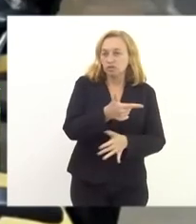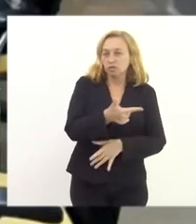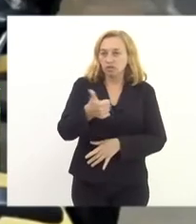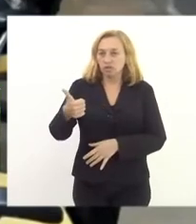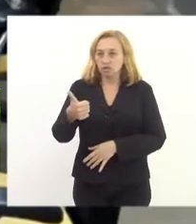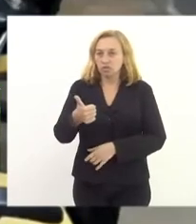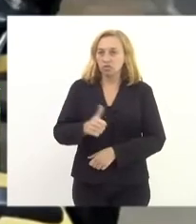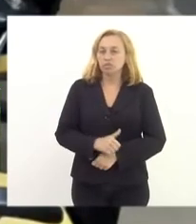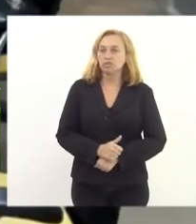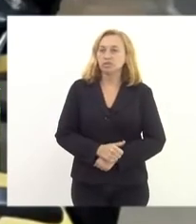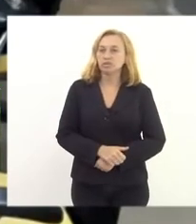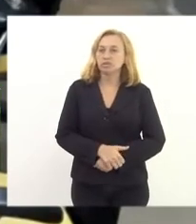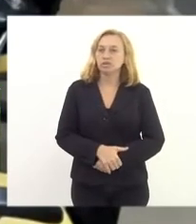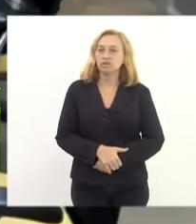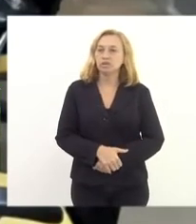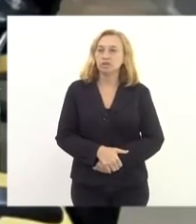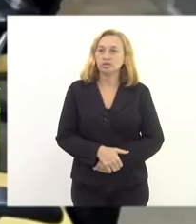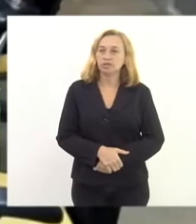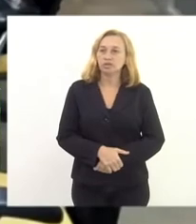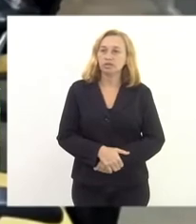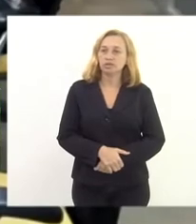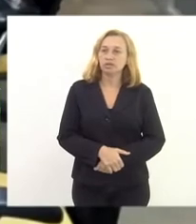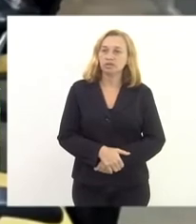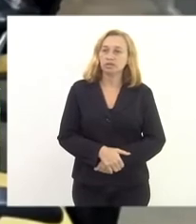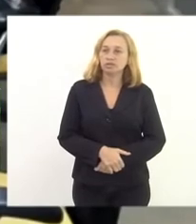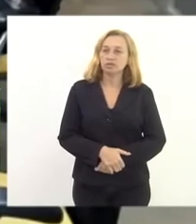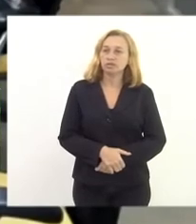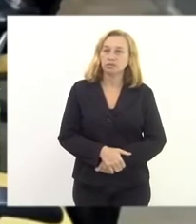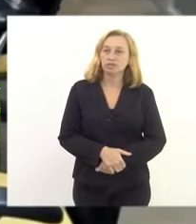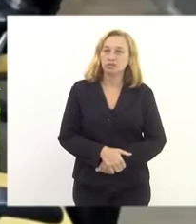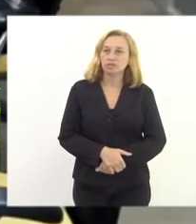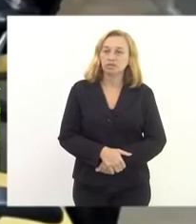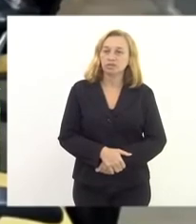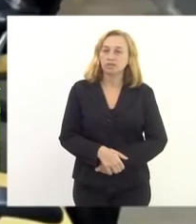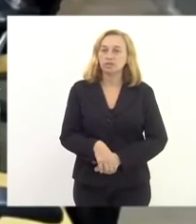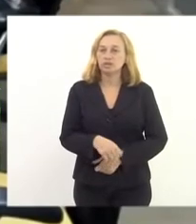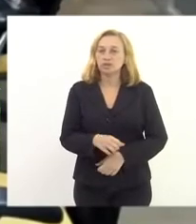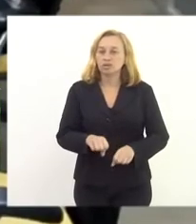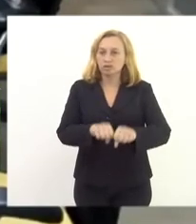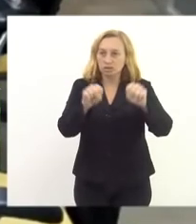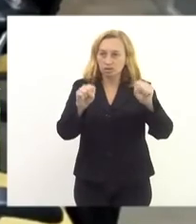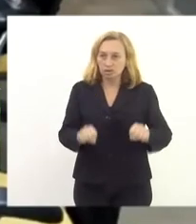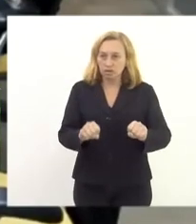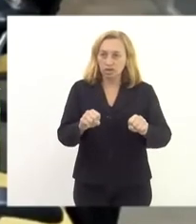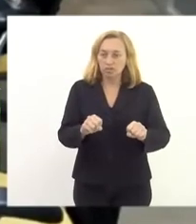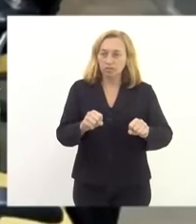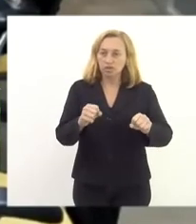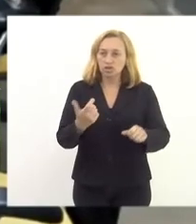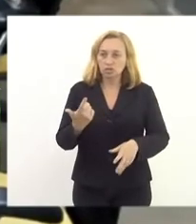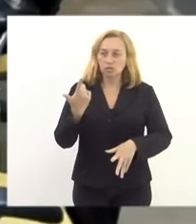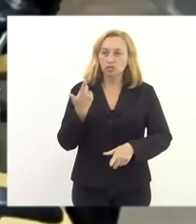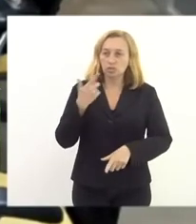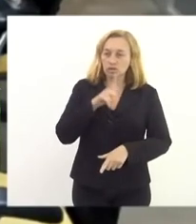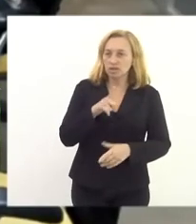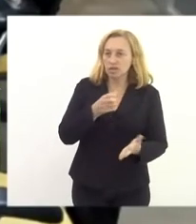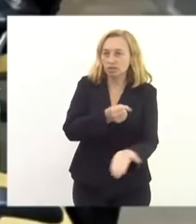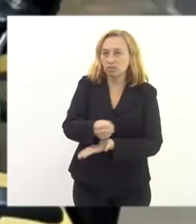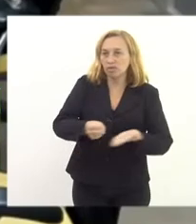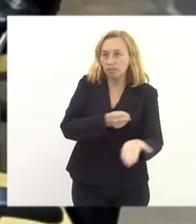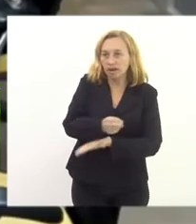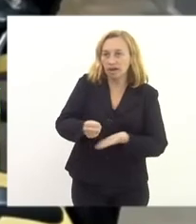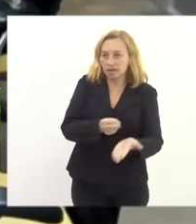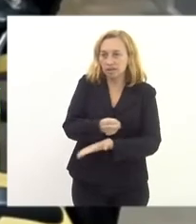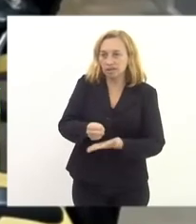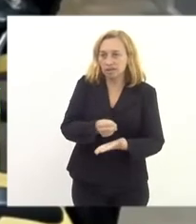2021. Então, tem o volume e a receita propriamente. A gente consegue descolar parte de uma base de 100 também, de janeiro